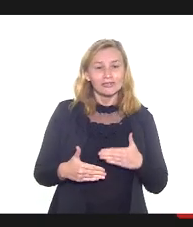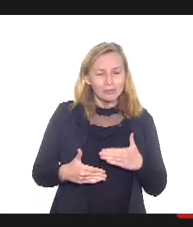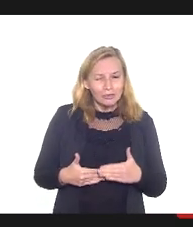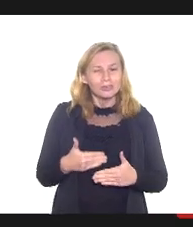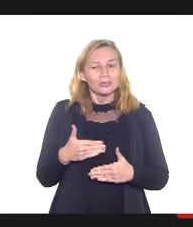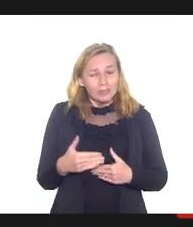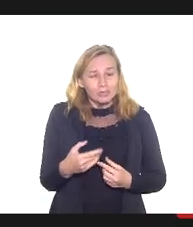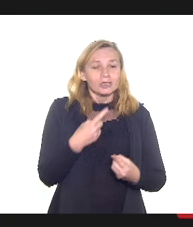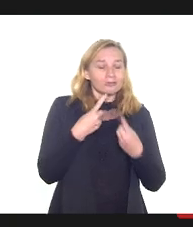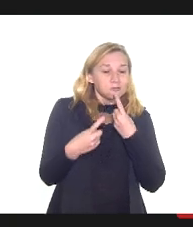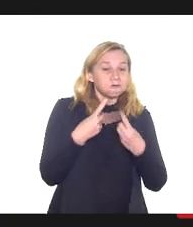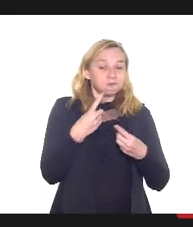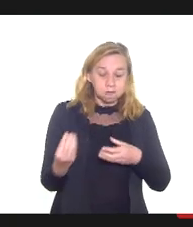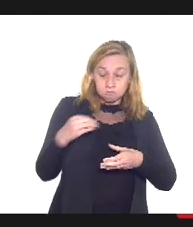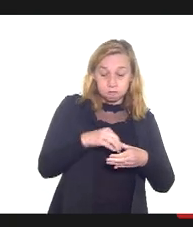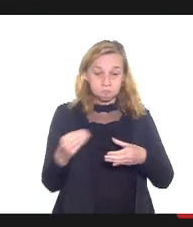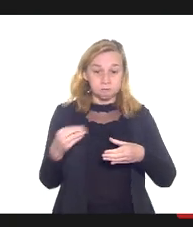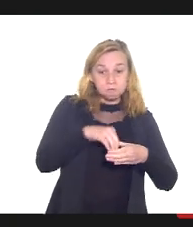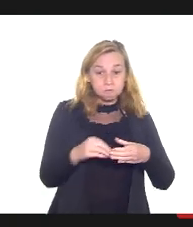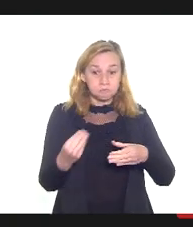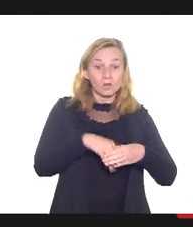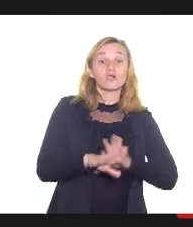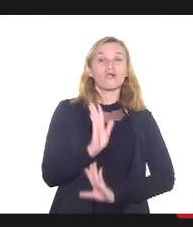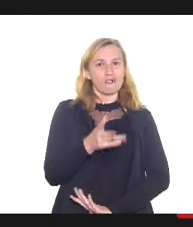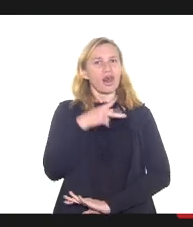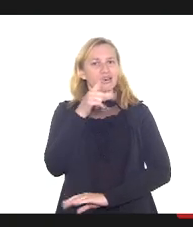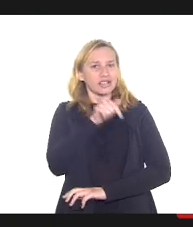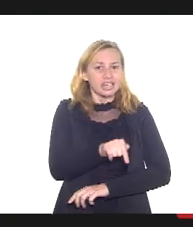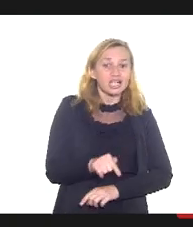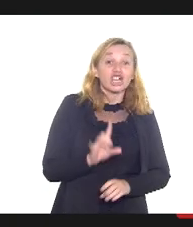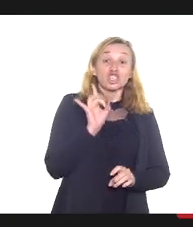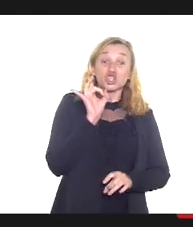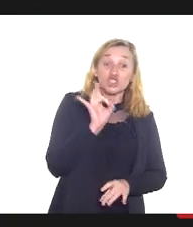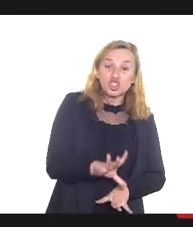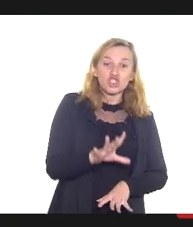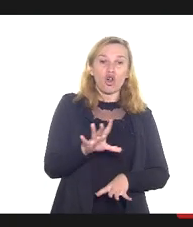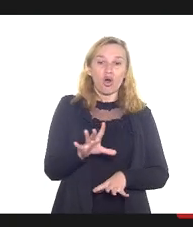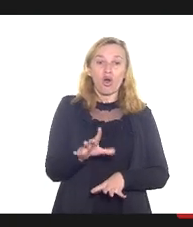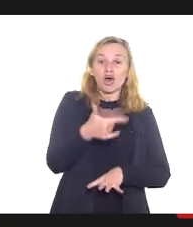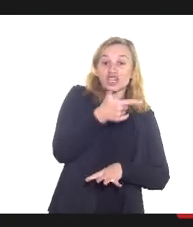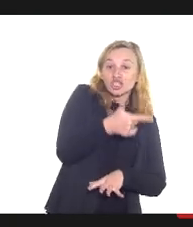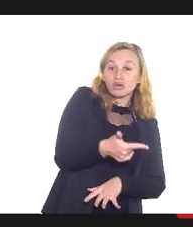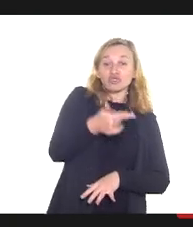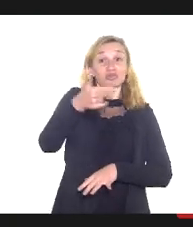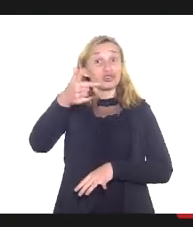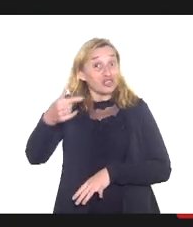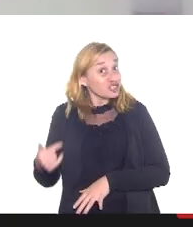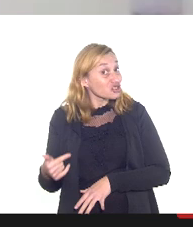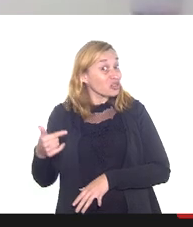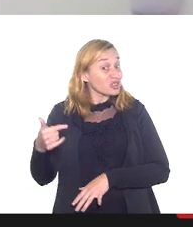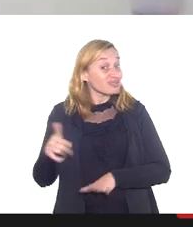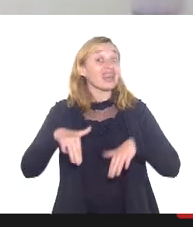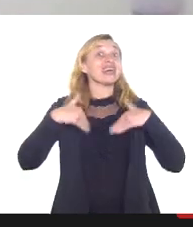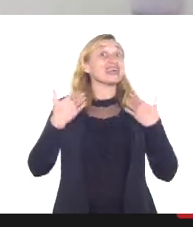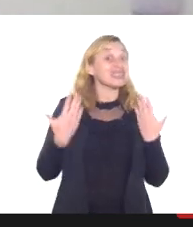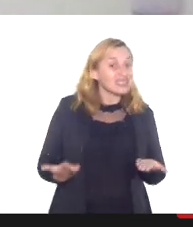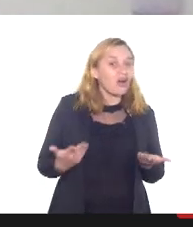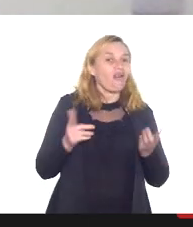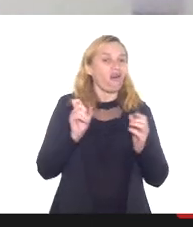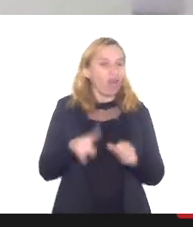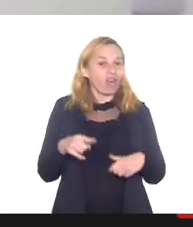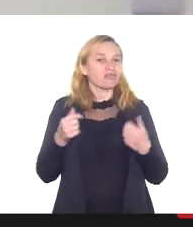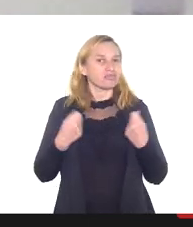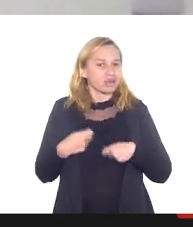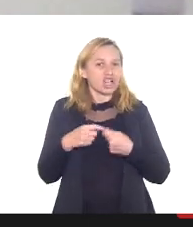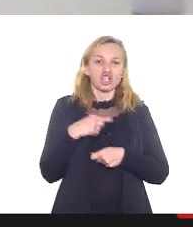debate e a implementação, como foi falado aqui, somente se dará em 2022. Então, é necessário que